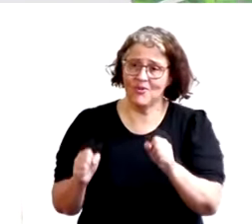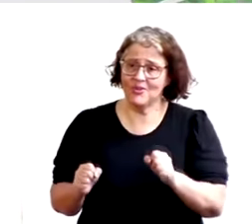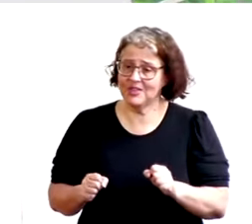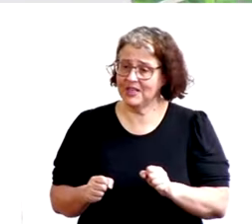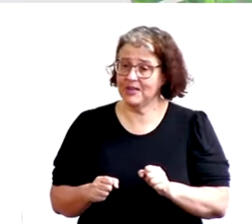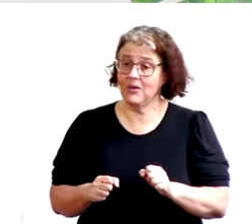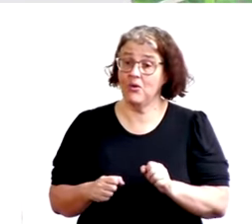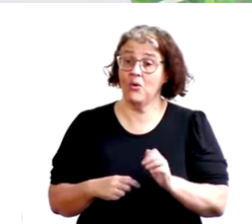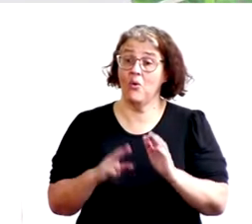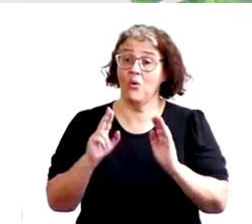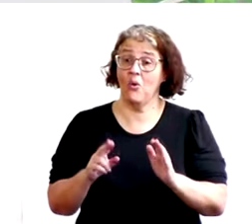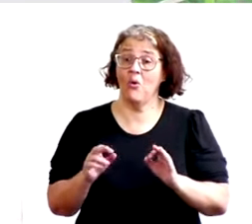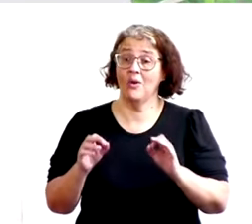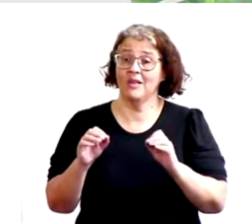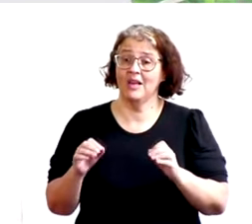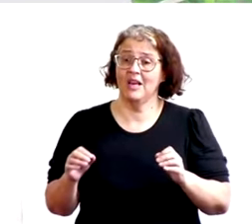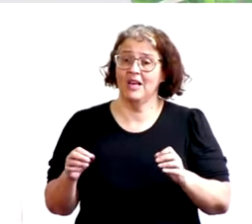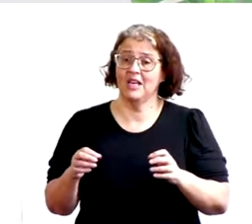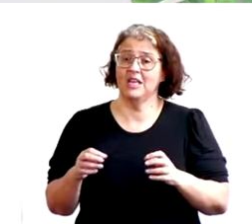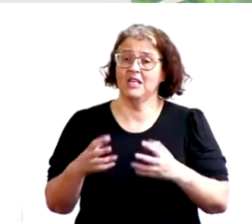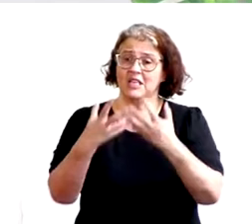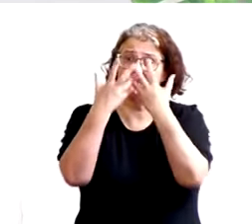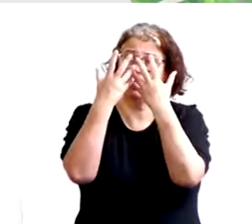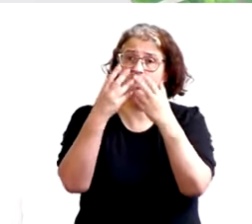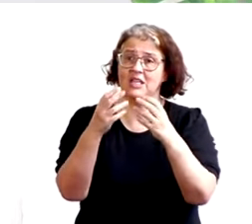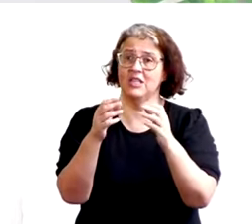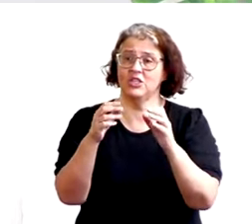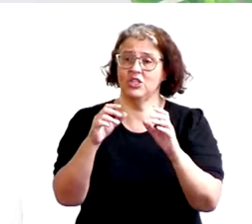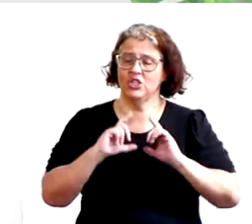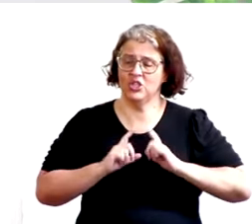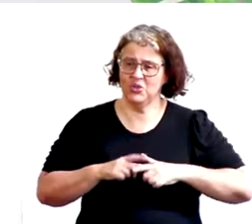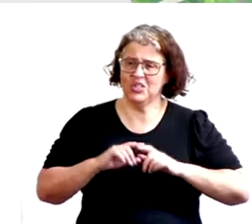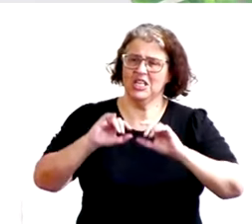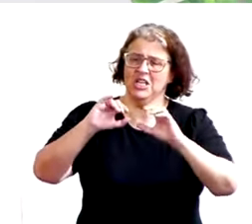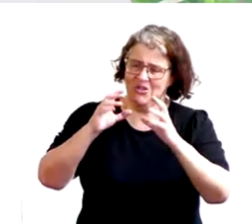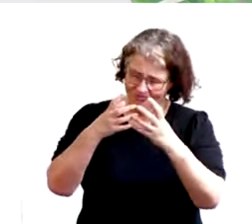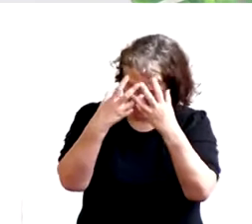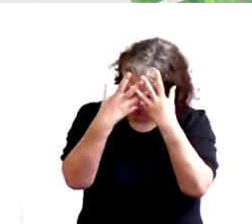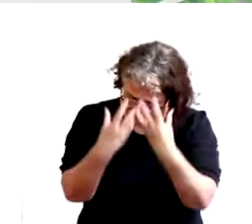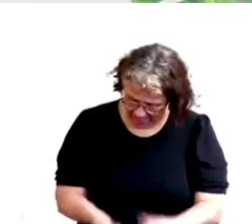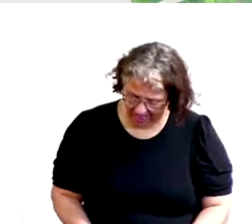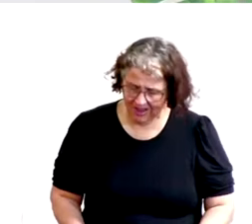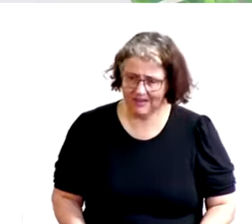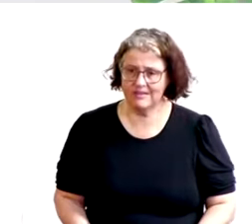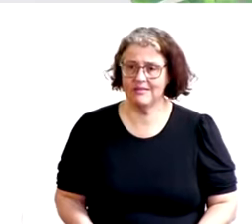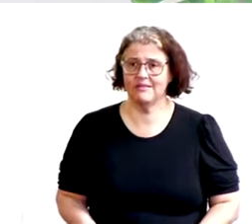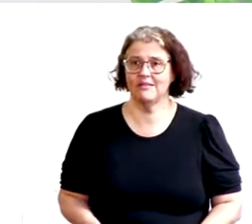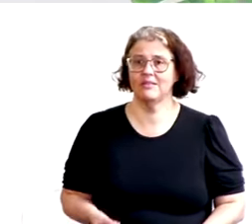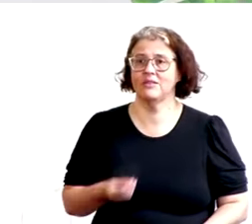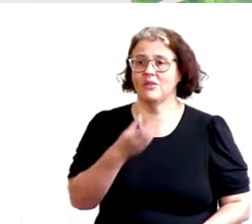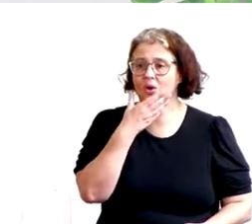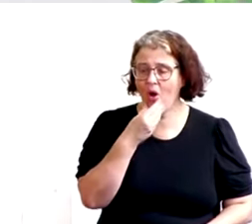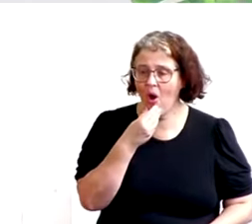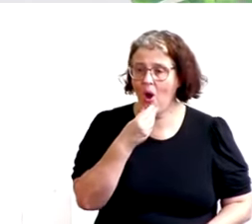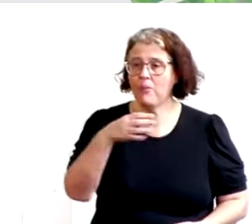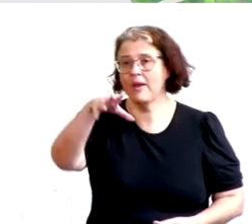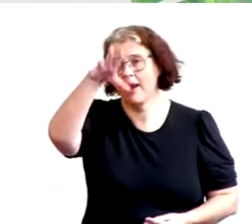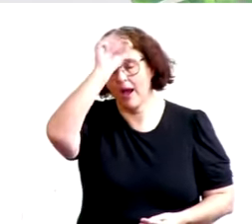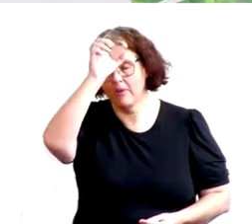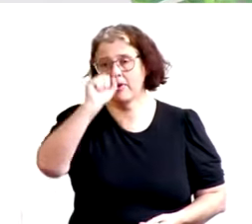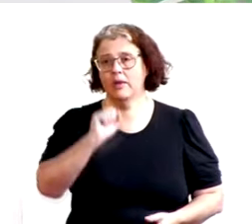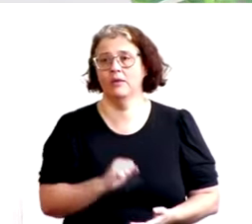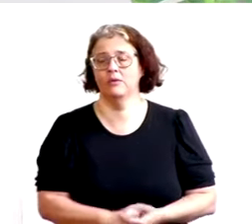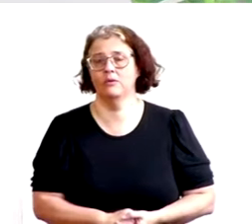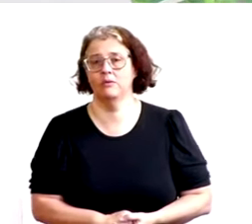da destruição de Judá este homem aprende através da sua oração